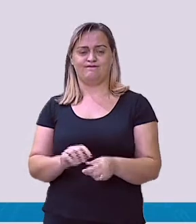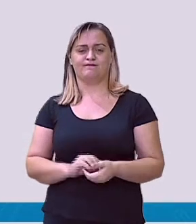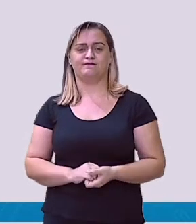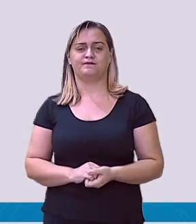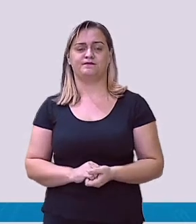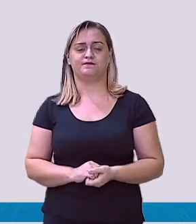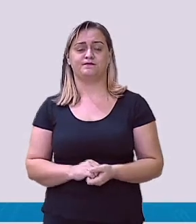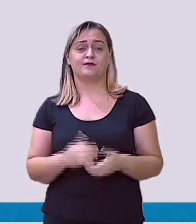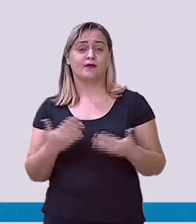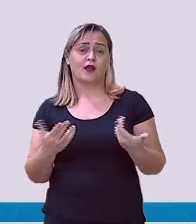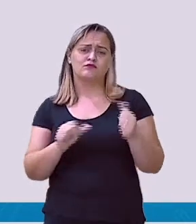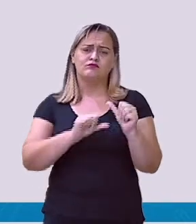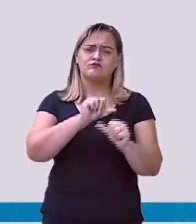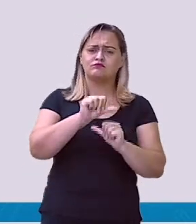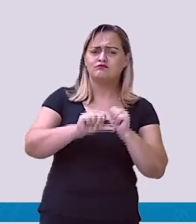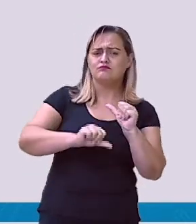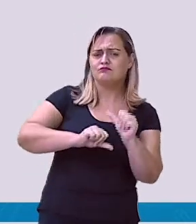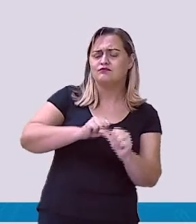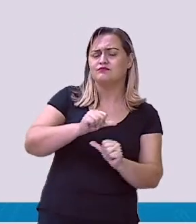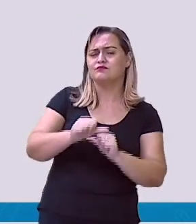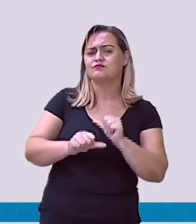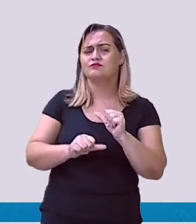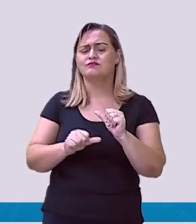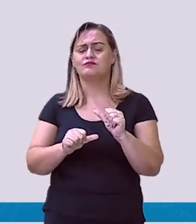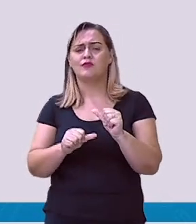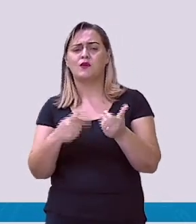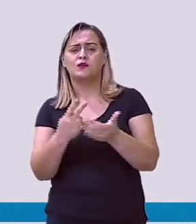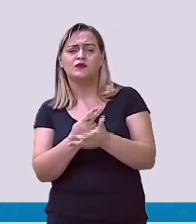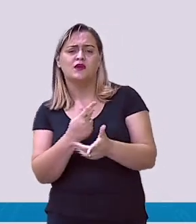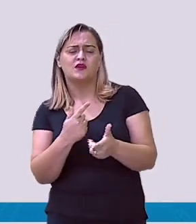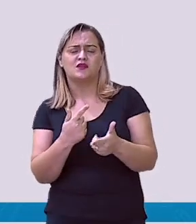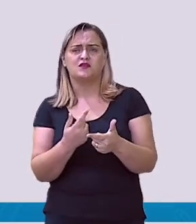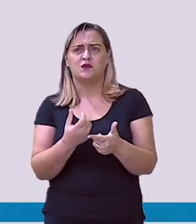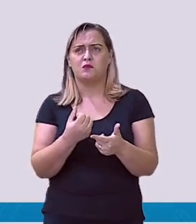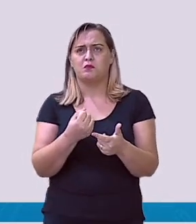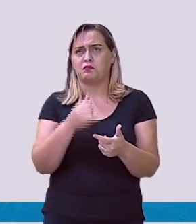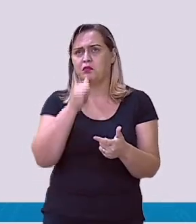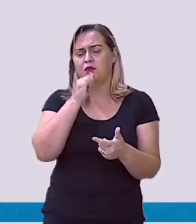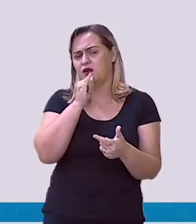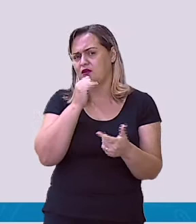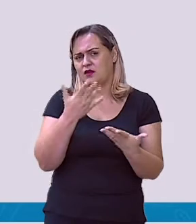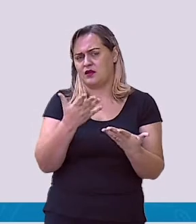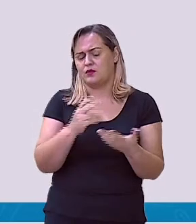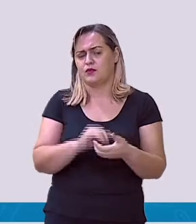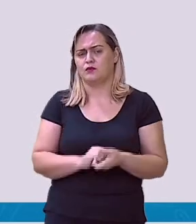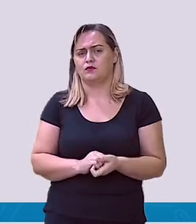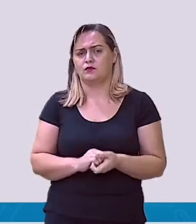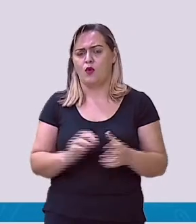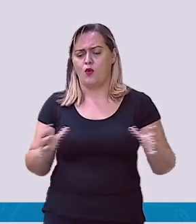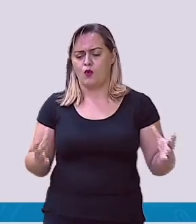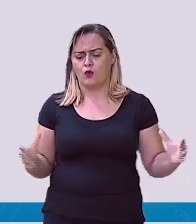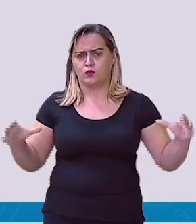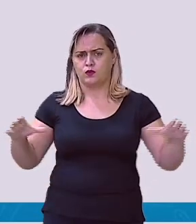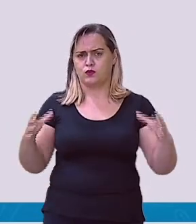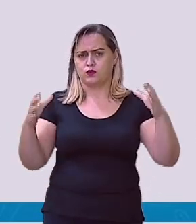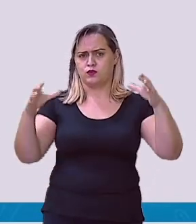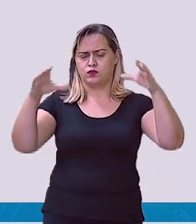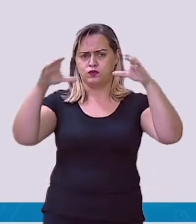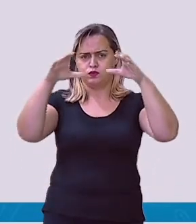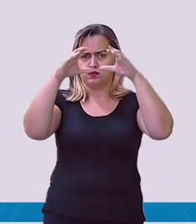Essa modificação pode ser ocasionada por um fenômeno natural. Por exemplo, um vulcão,